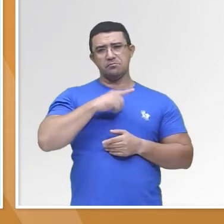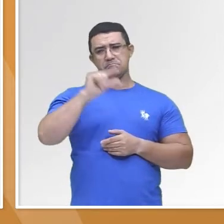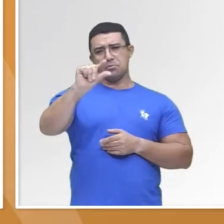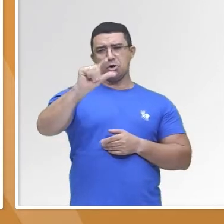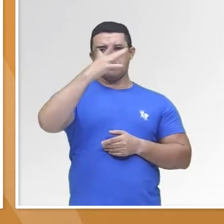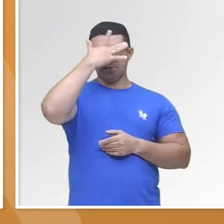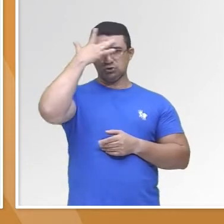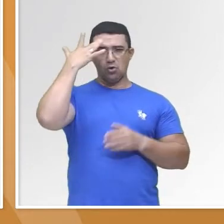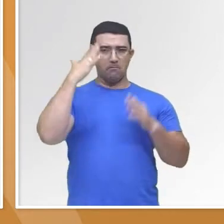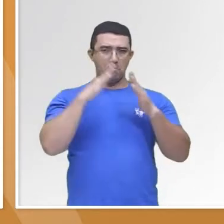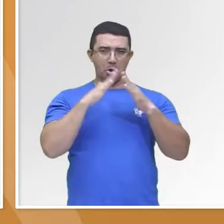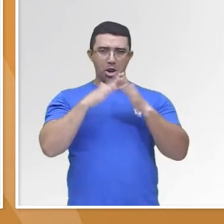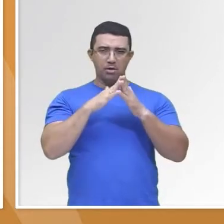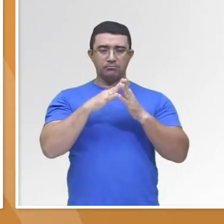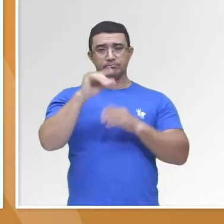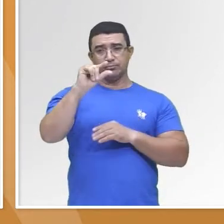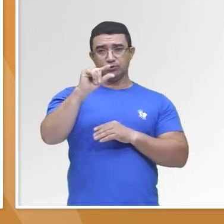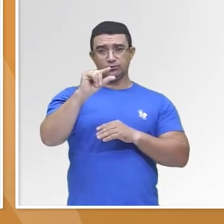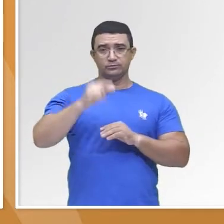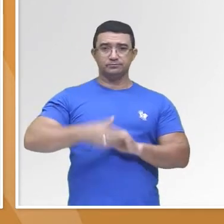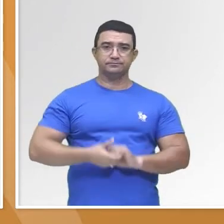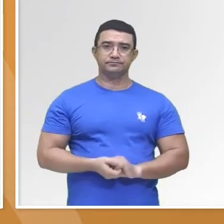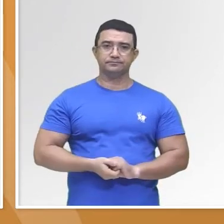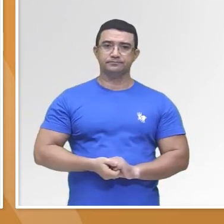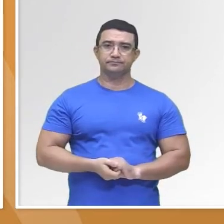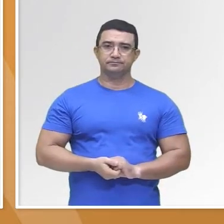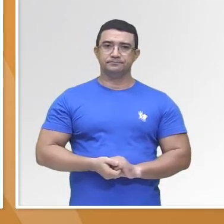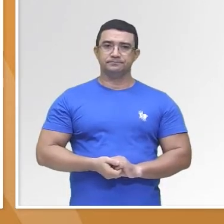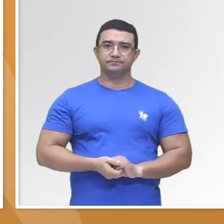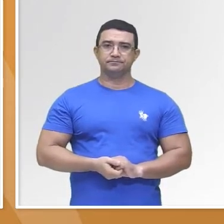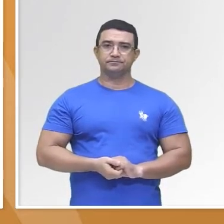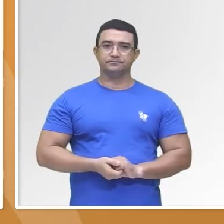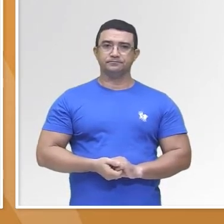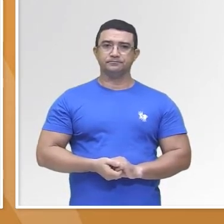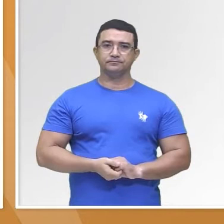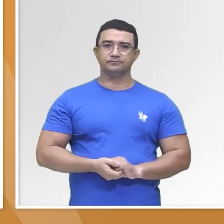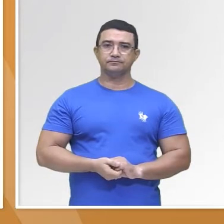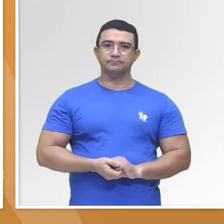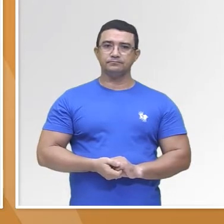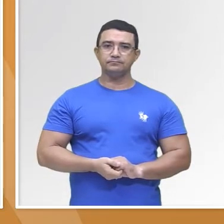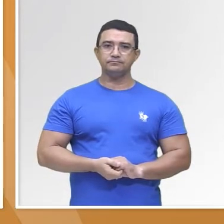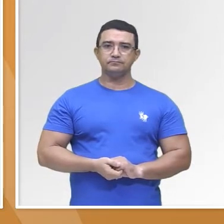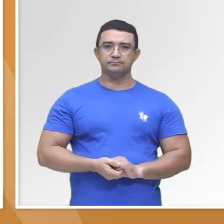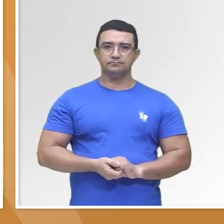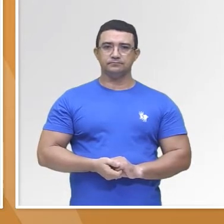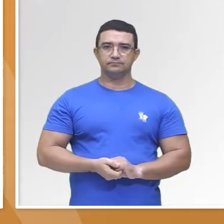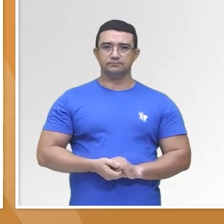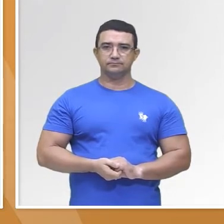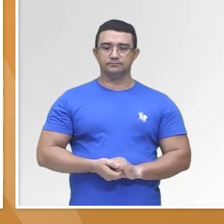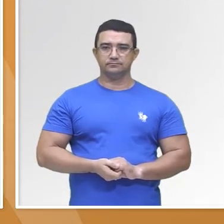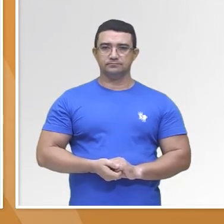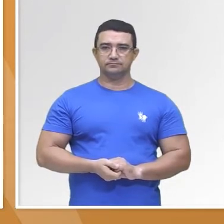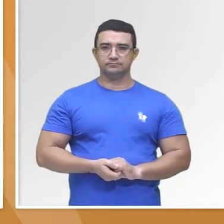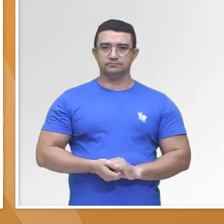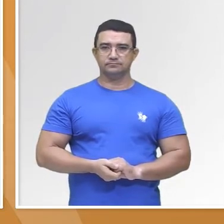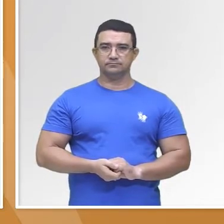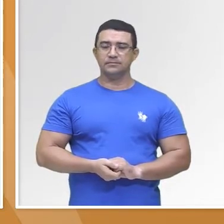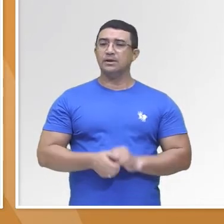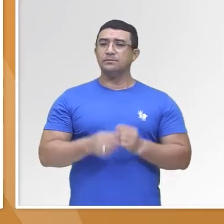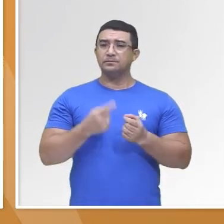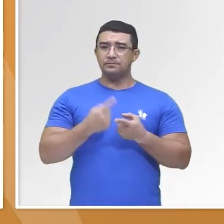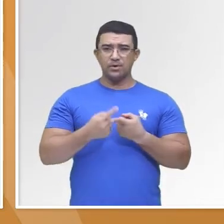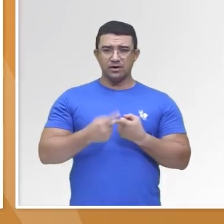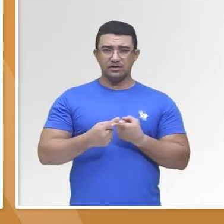povoadas, tá? Uma concentração muito baixa de habitantes por quilômetros quadrados. Por quê?